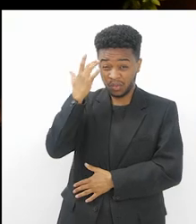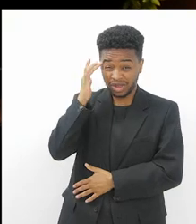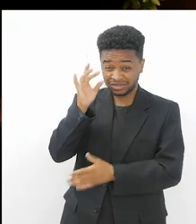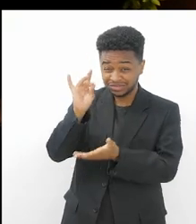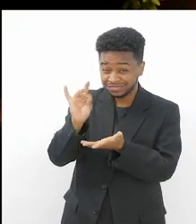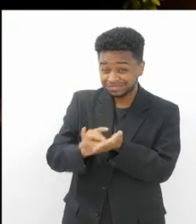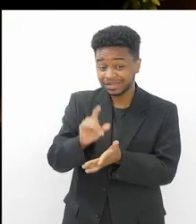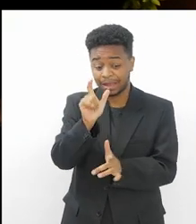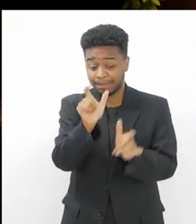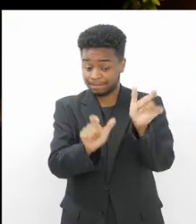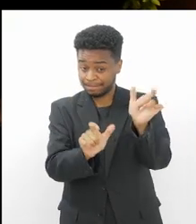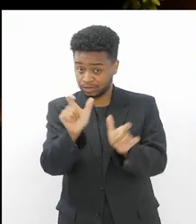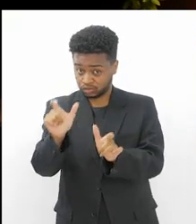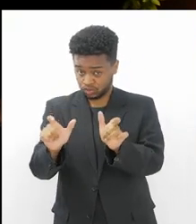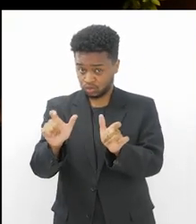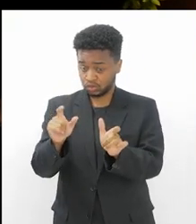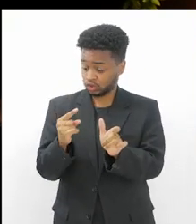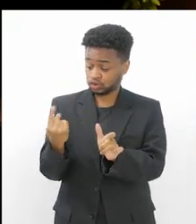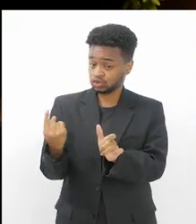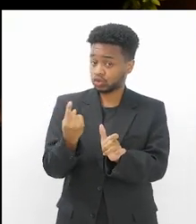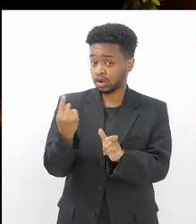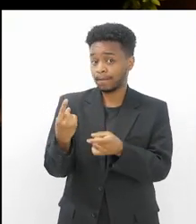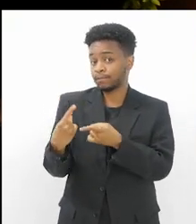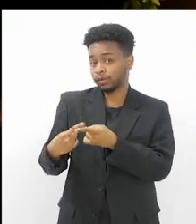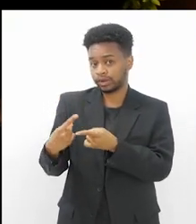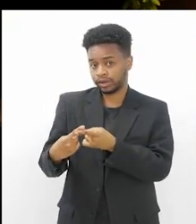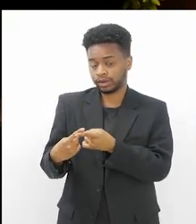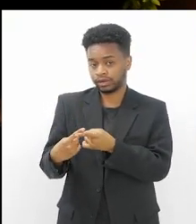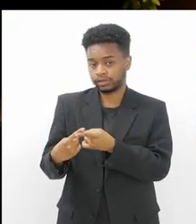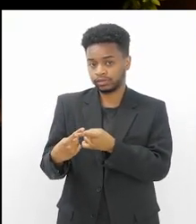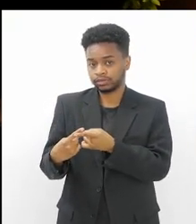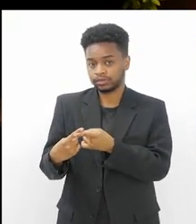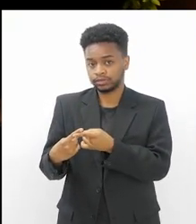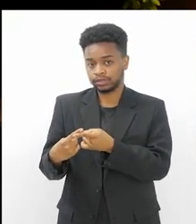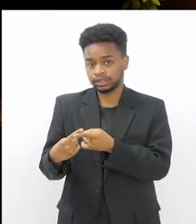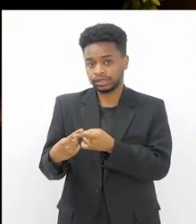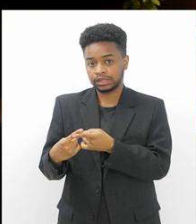que na realidade as pessoas estão sozinhas porque